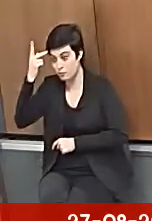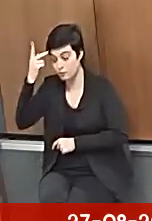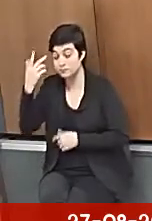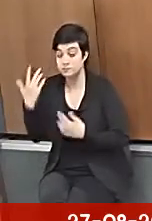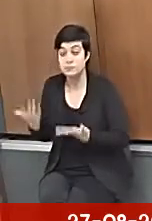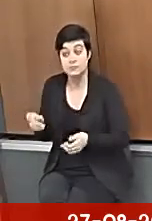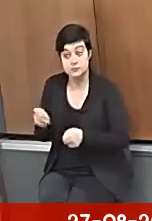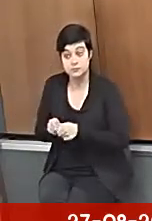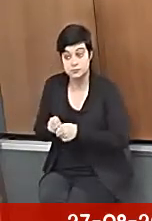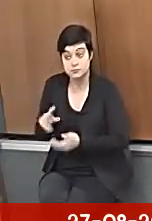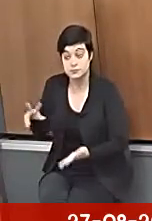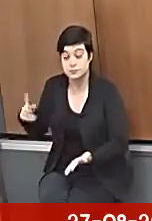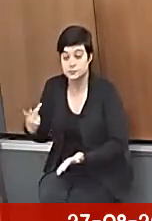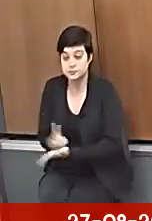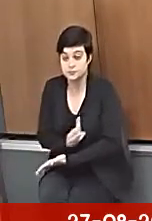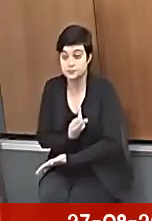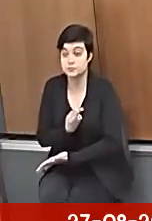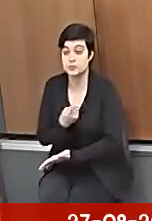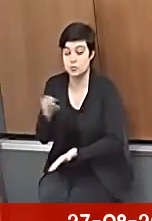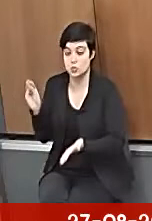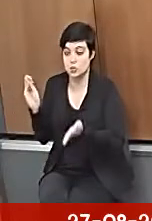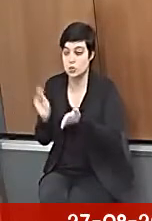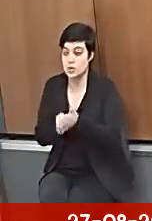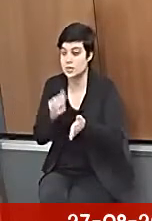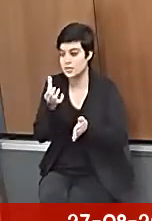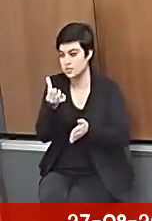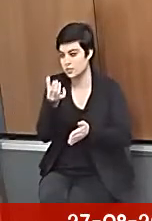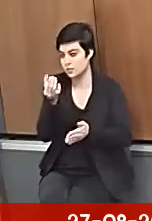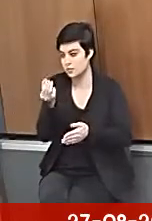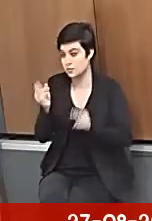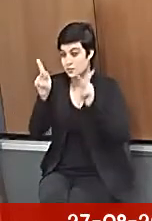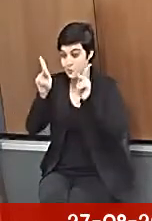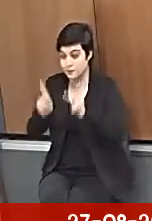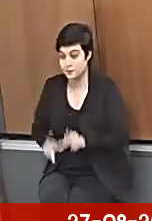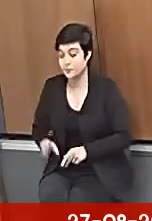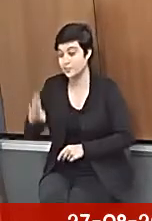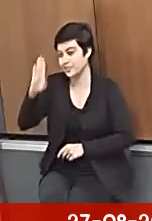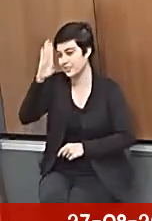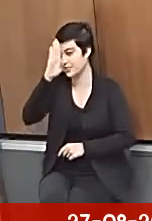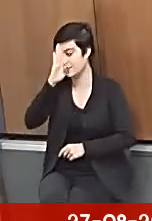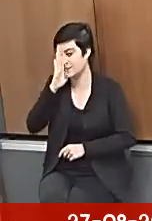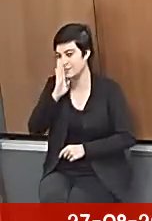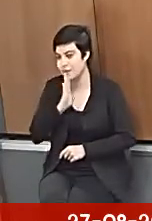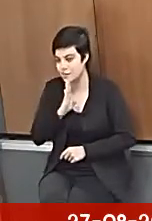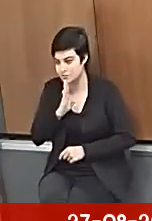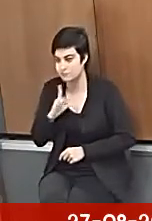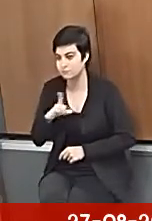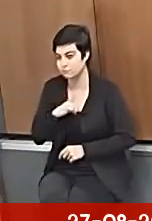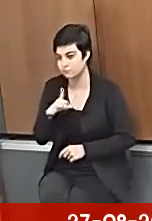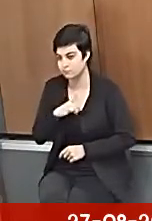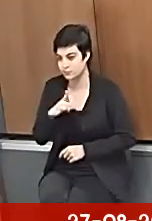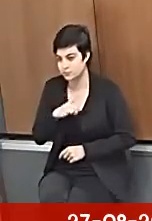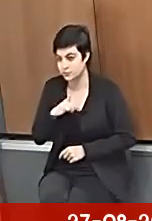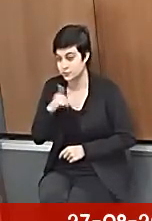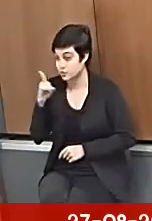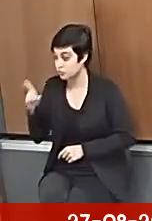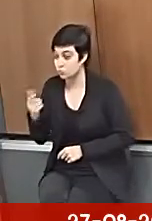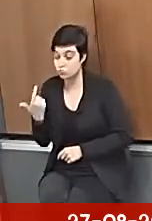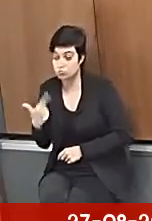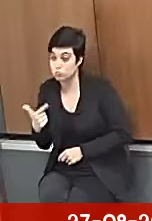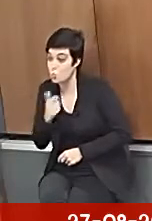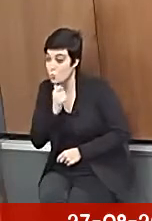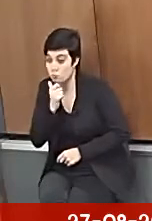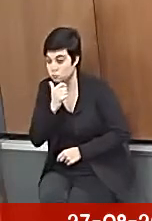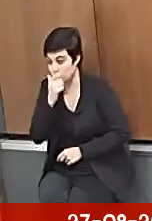fizemos isso colocamos de fato 60 pessoas que grassa cruzeiro são paulo com jogos com os ingressos esgotados e